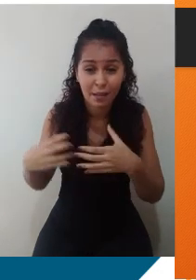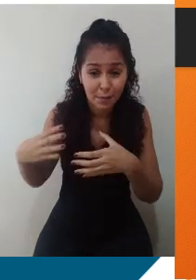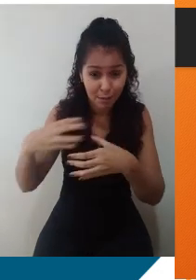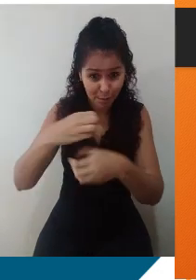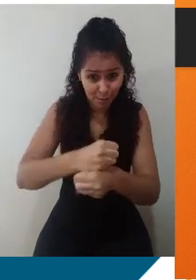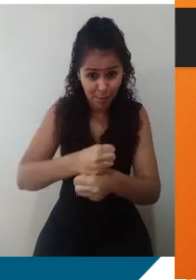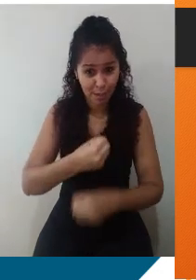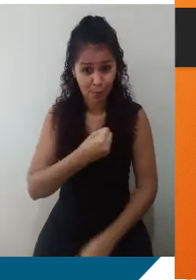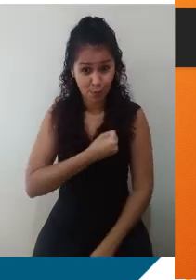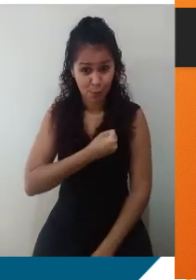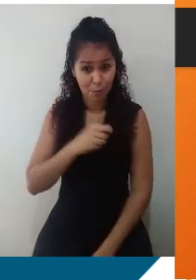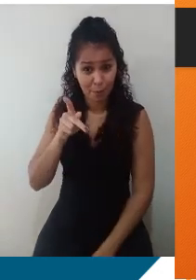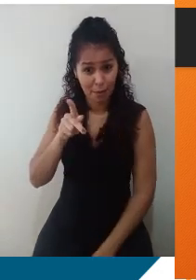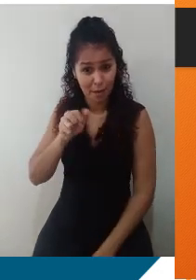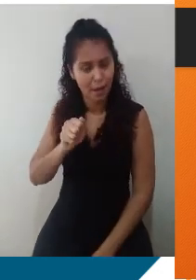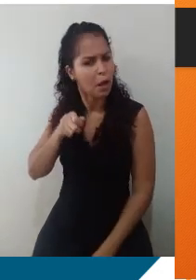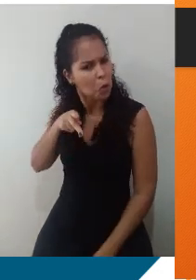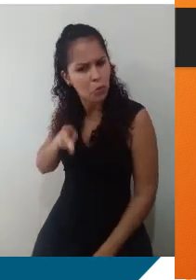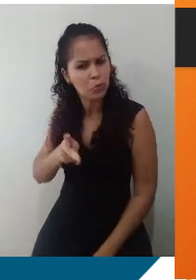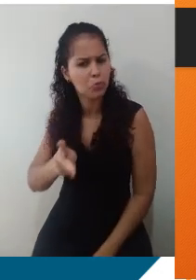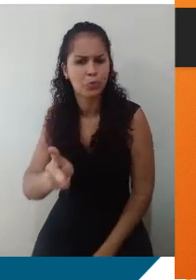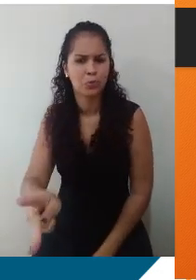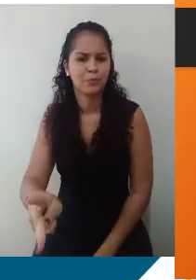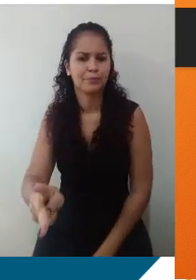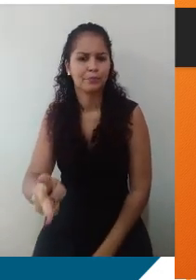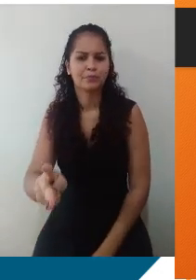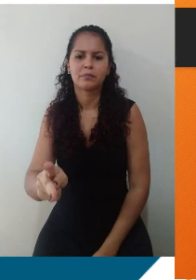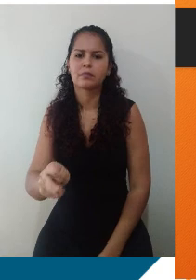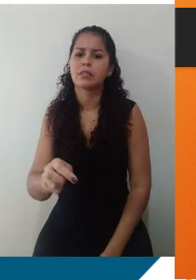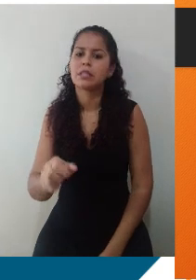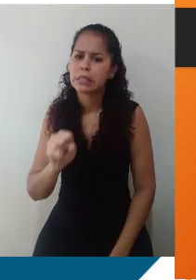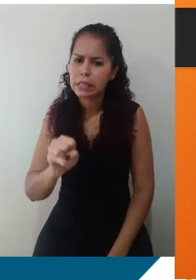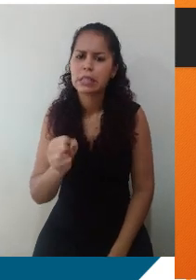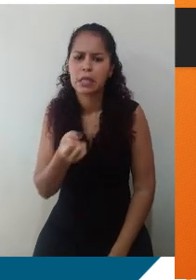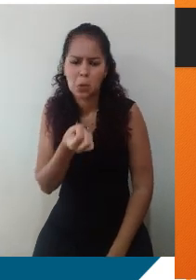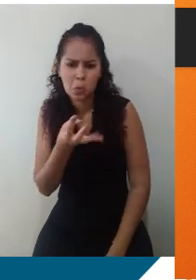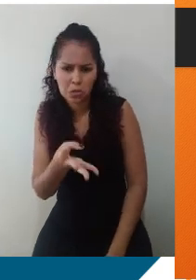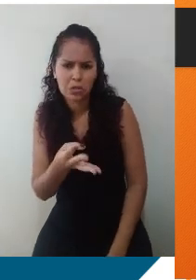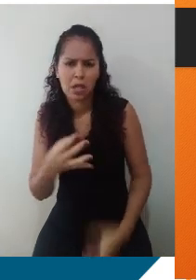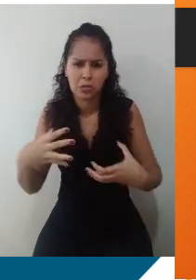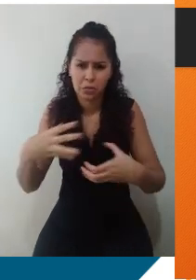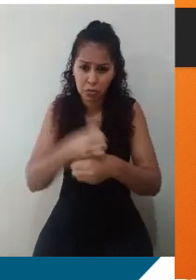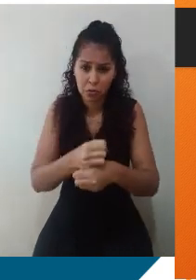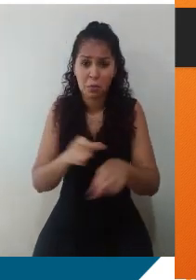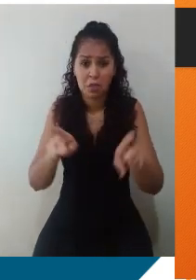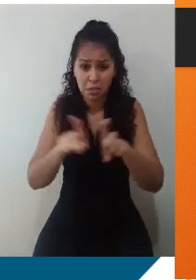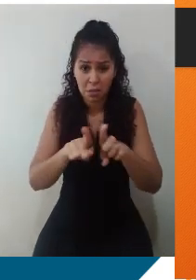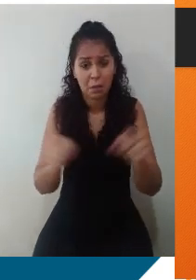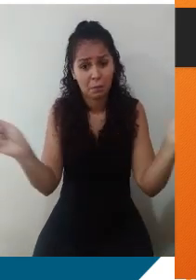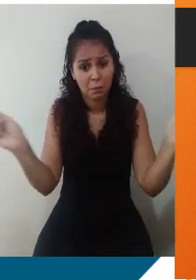para somar números em PA continua funcionando mesmo se a quantidade de números na soma for